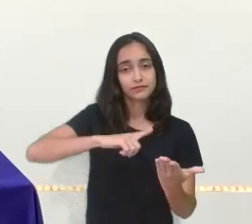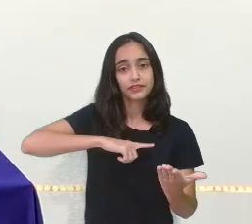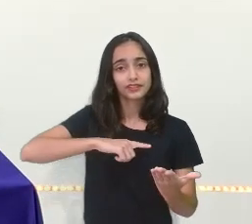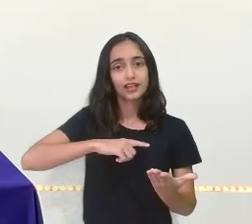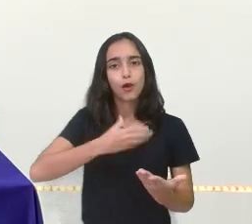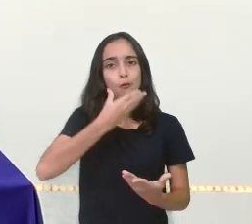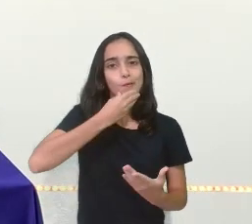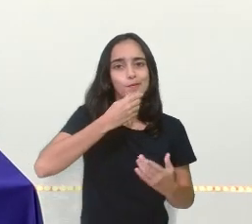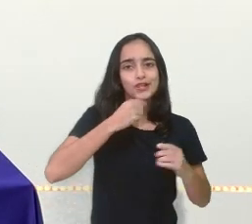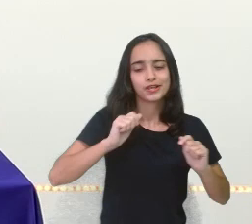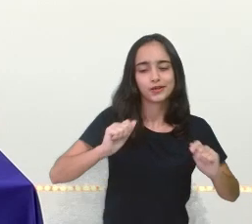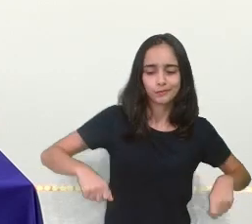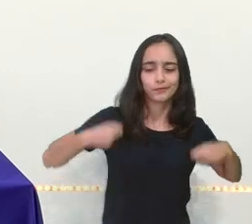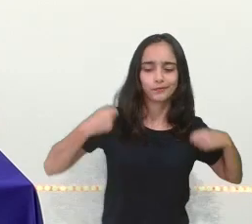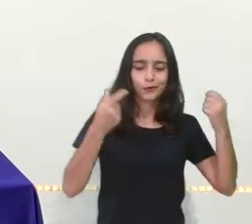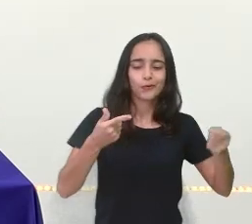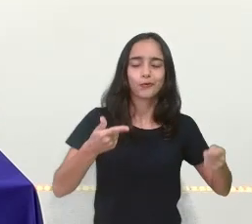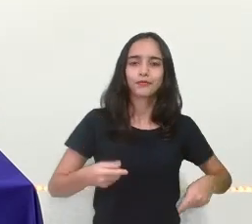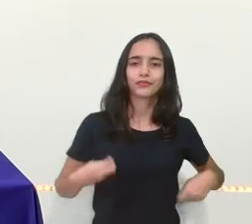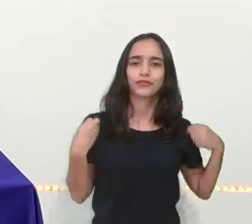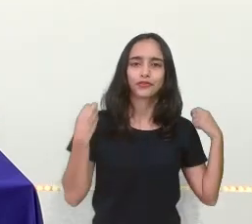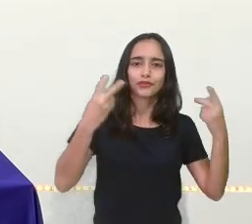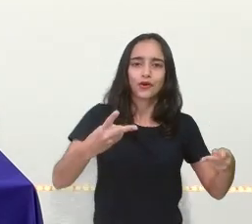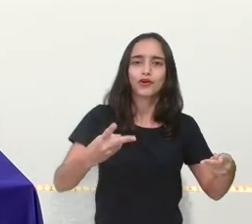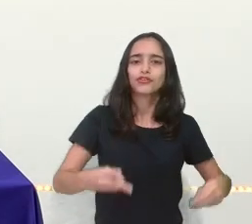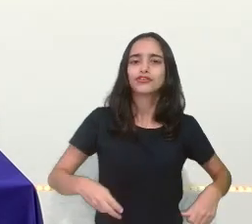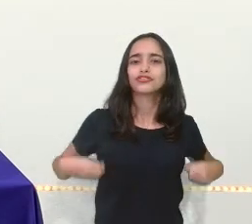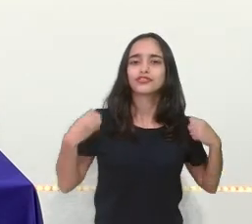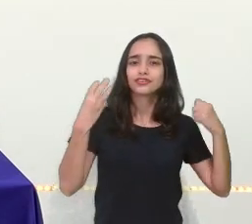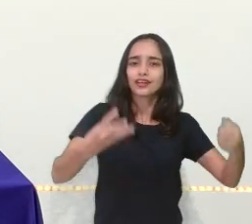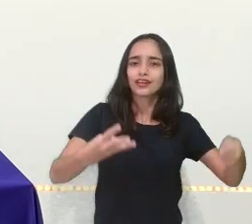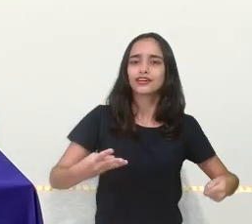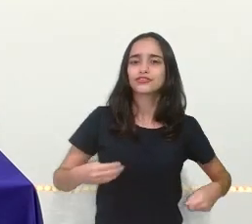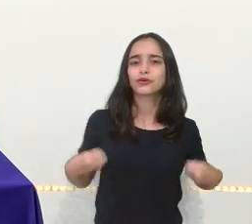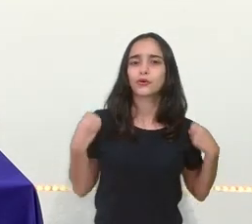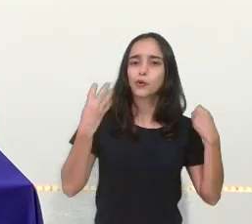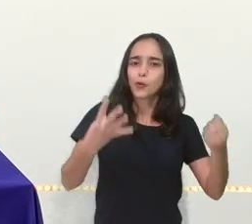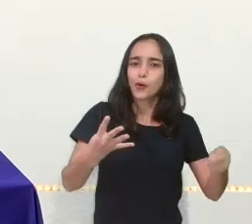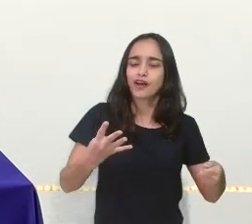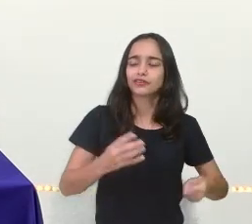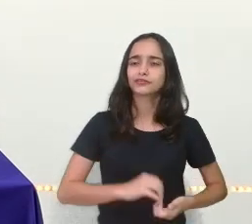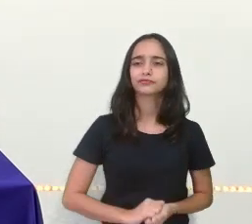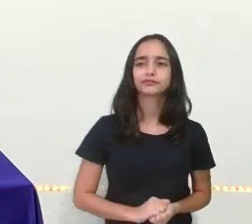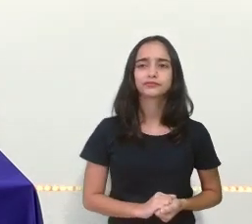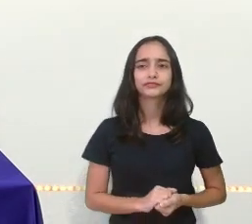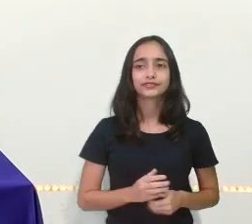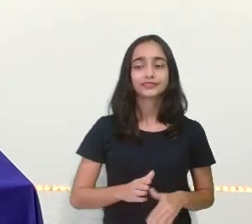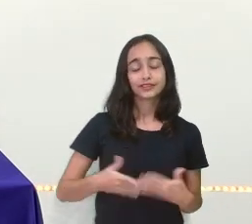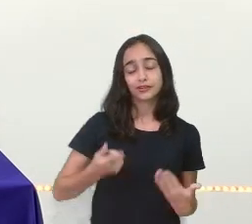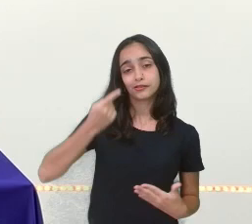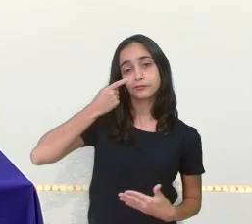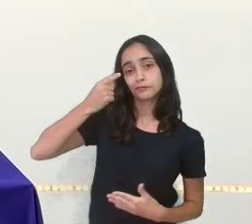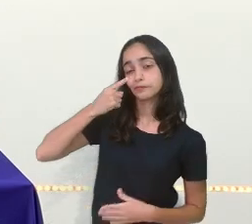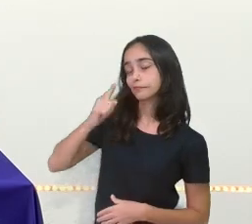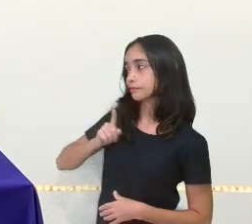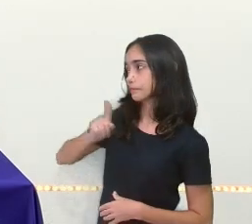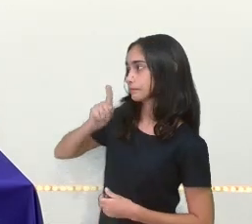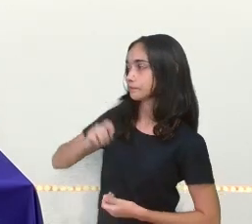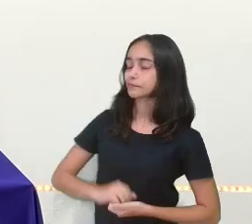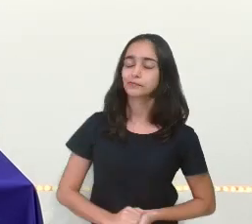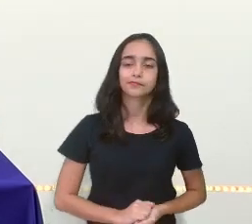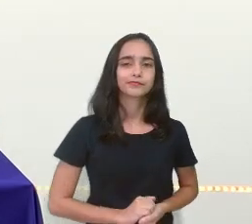menino está contando a quantidade de pulos que ele conseguiu dar. Então, tem aqui, ó, 1, 2,